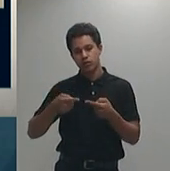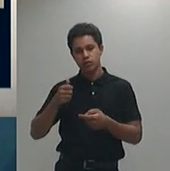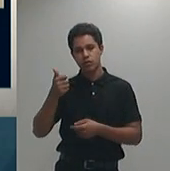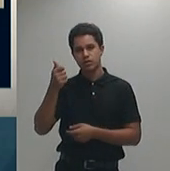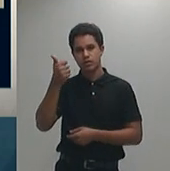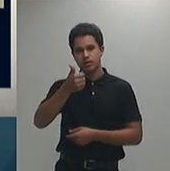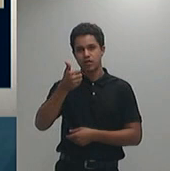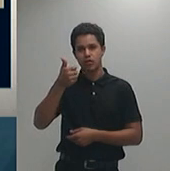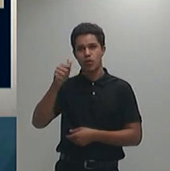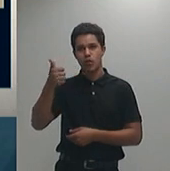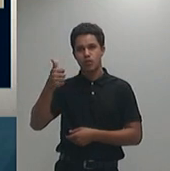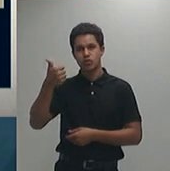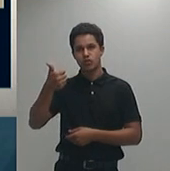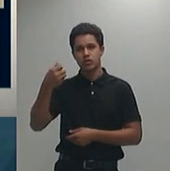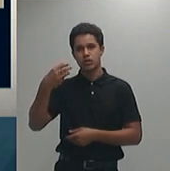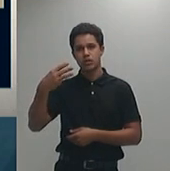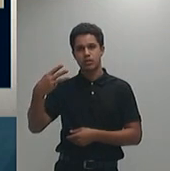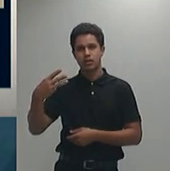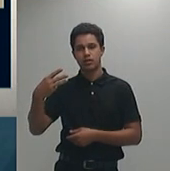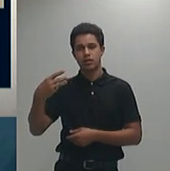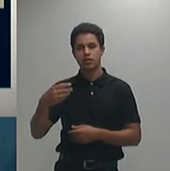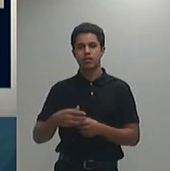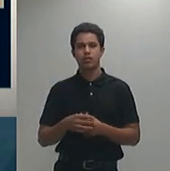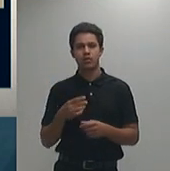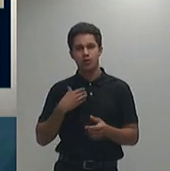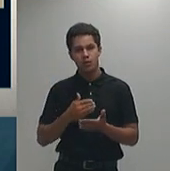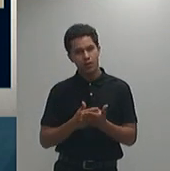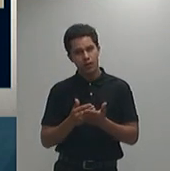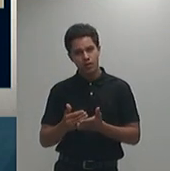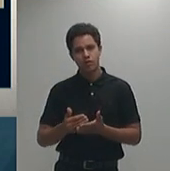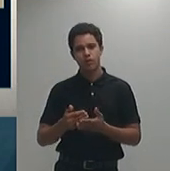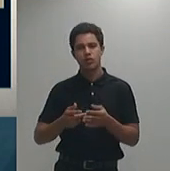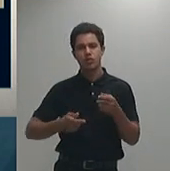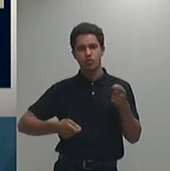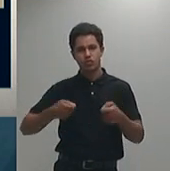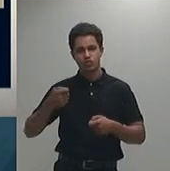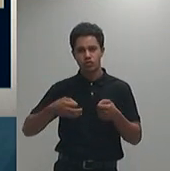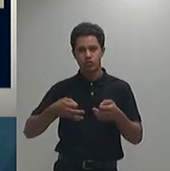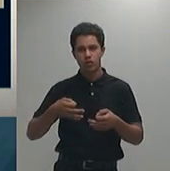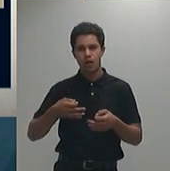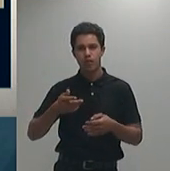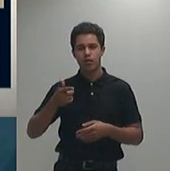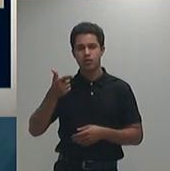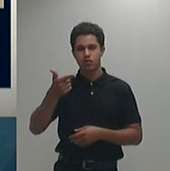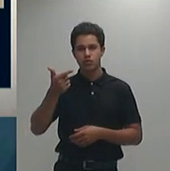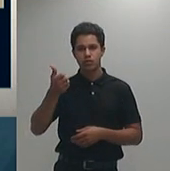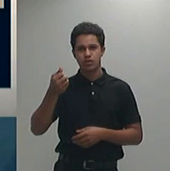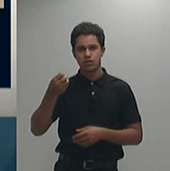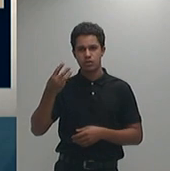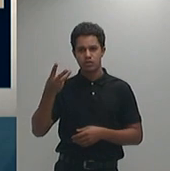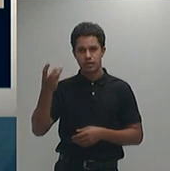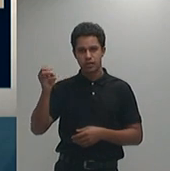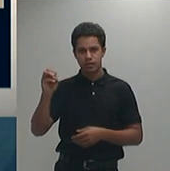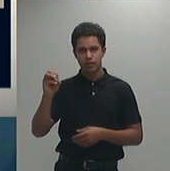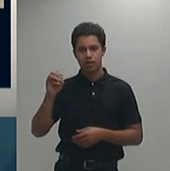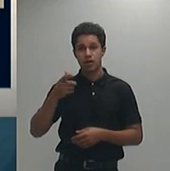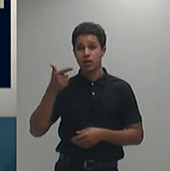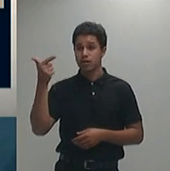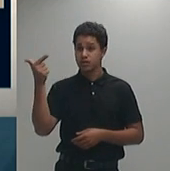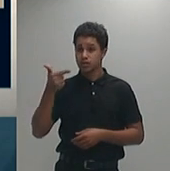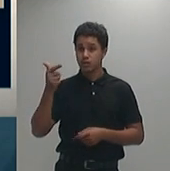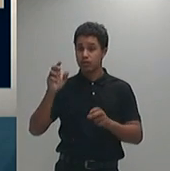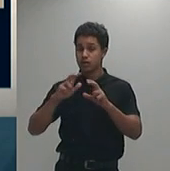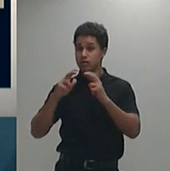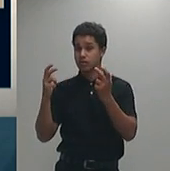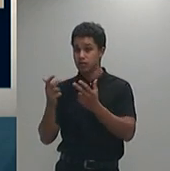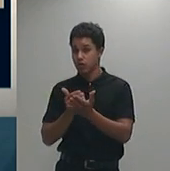como registrado a partir do julgamento do conflito de competência 111 230 a segunda seção do STJ é passou a reconhecer